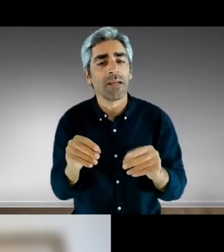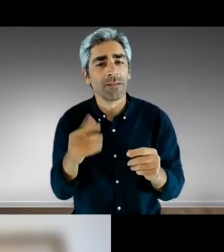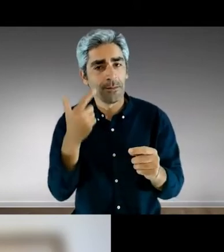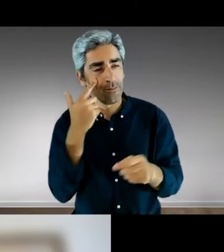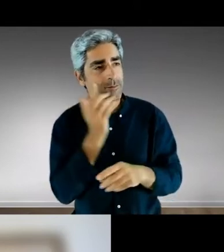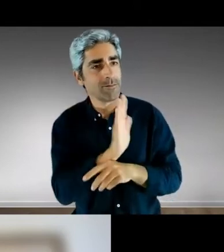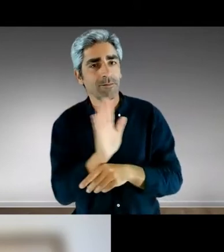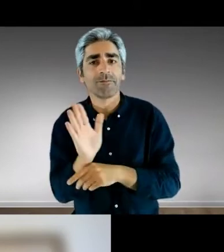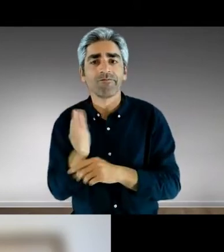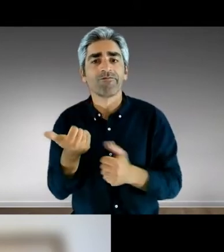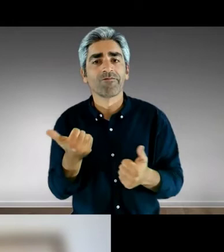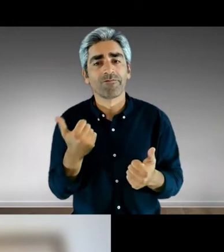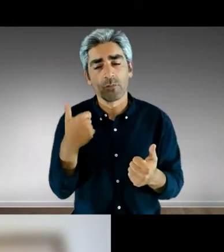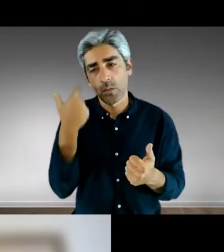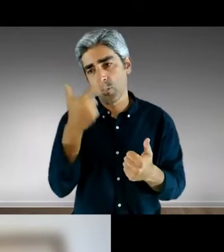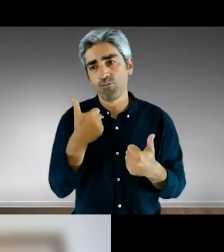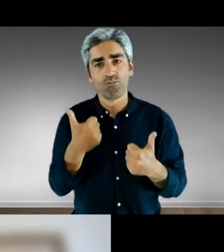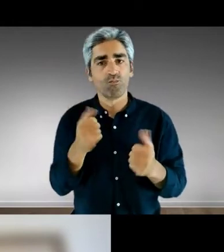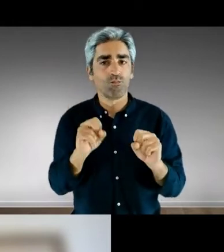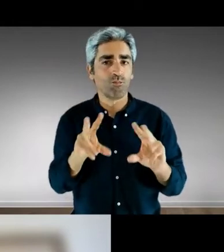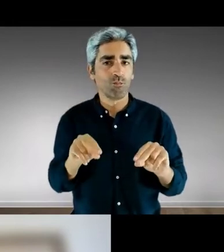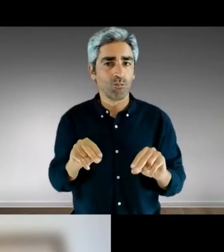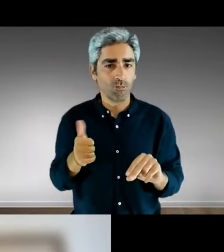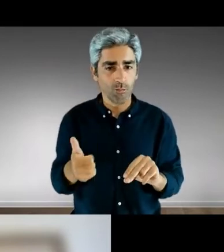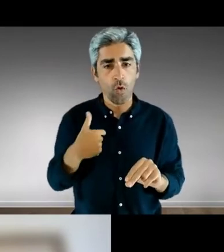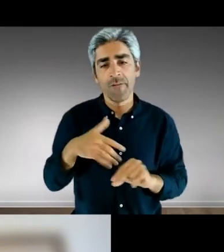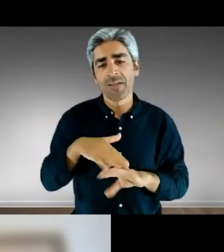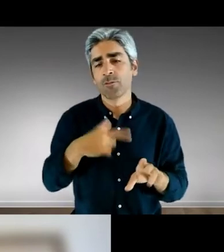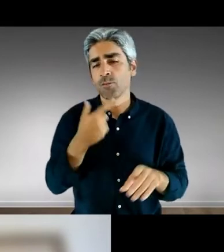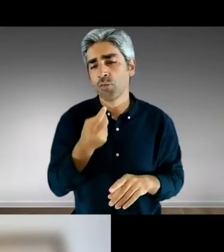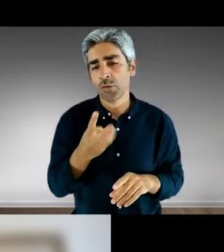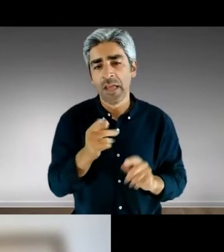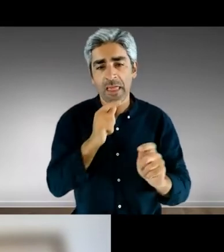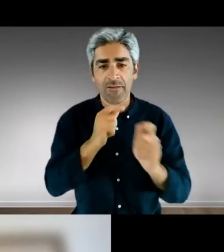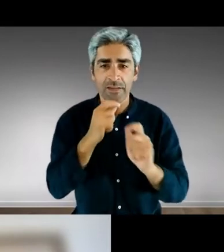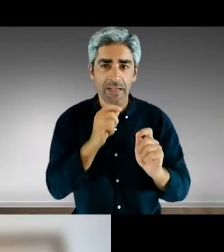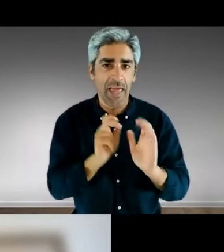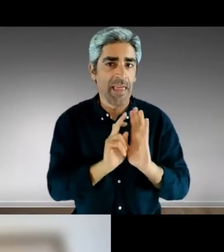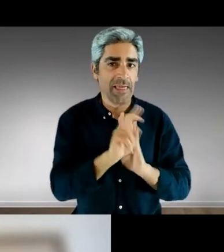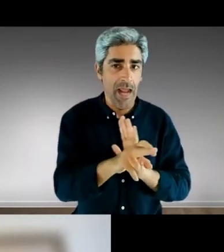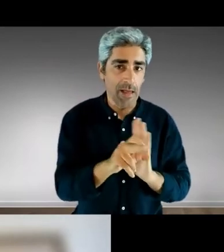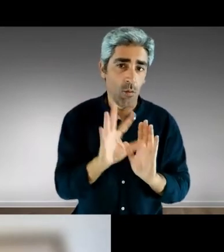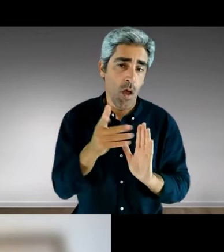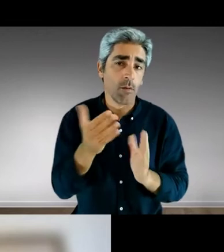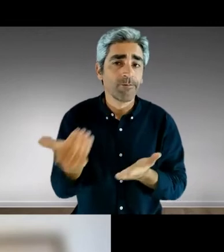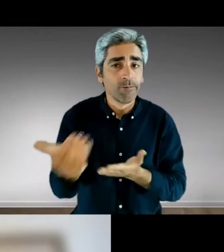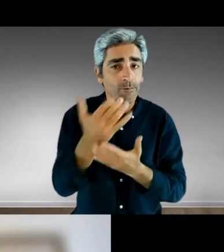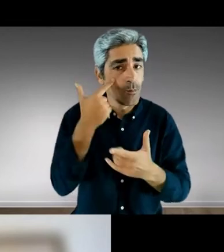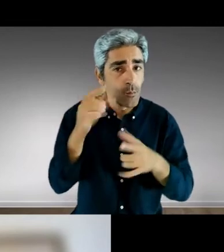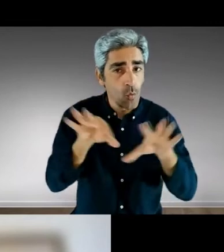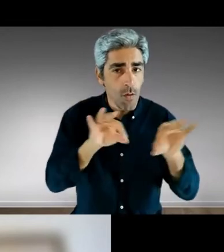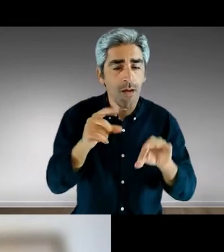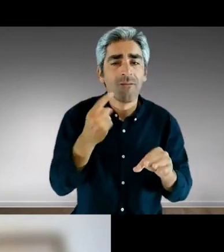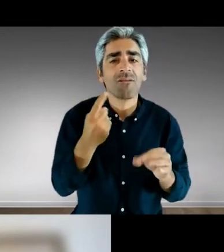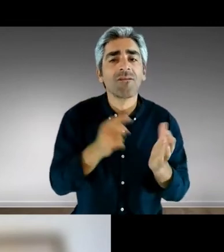transparência, de caráter. Nós fazemos muitas entrevistas na entrada, não é? No recrutamento, faz muito pouco entrevistas